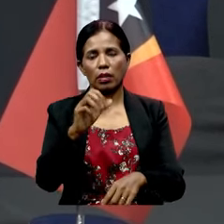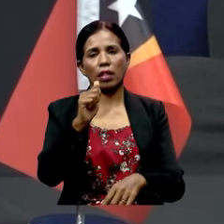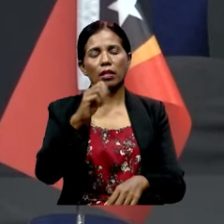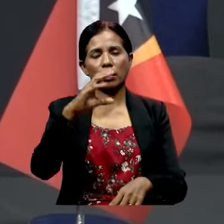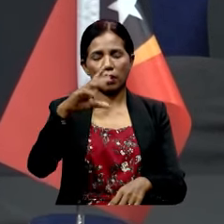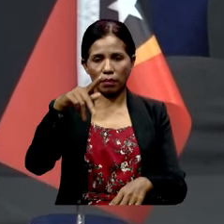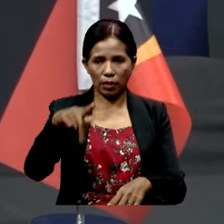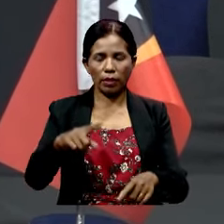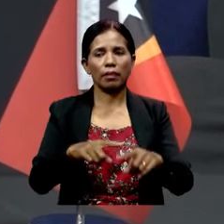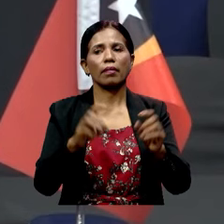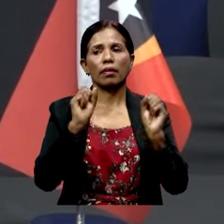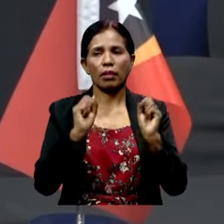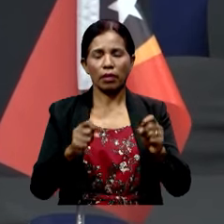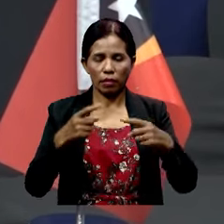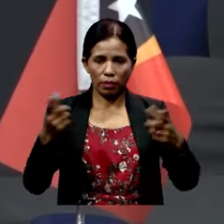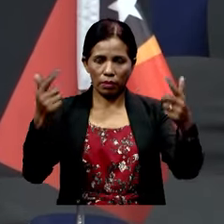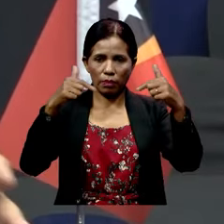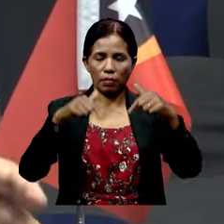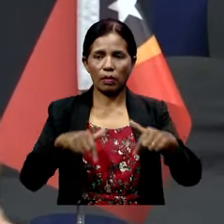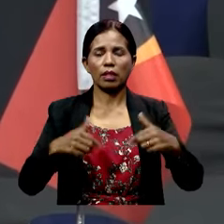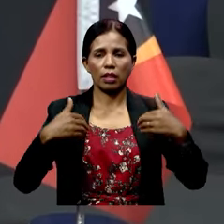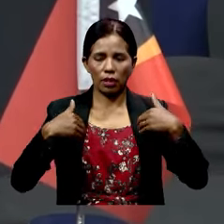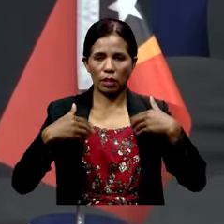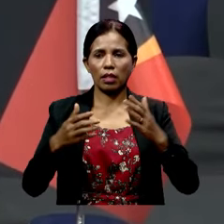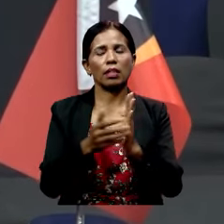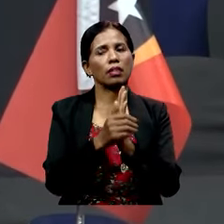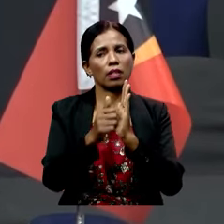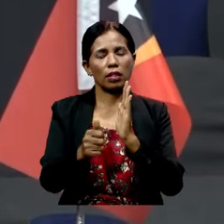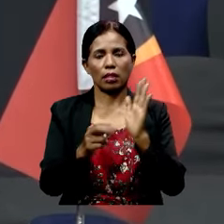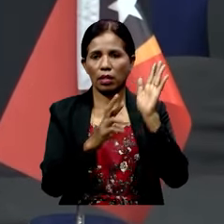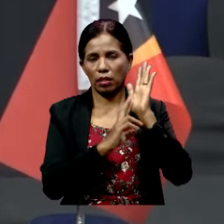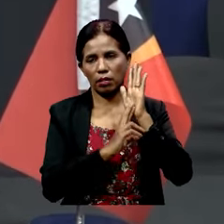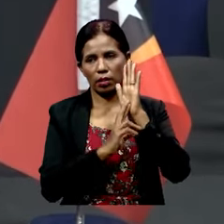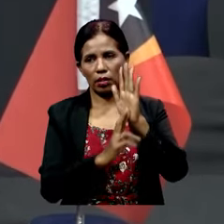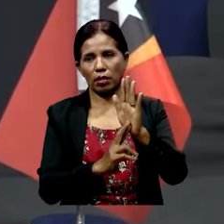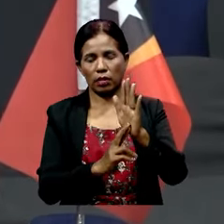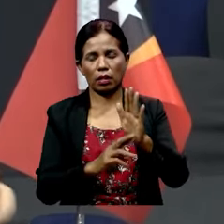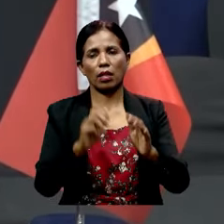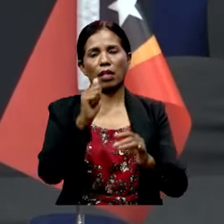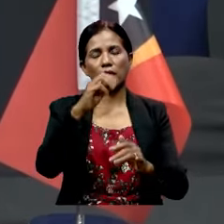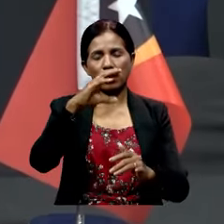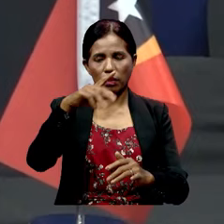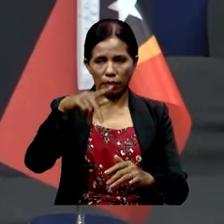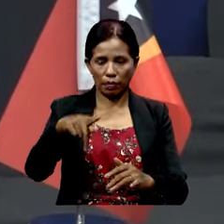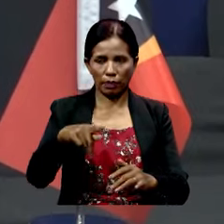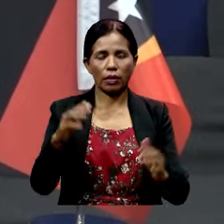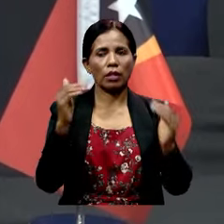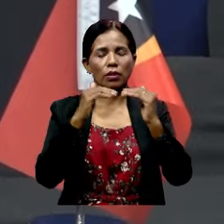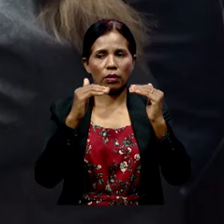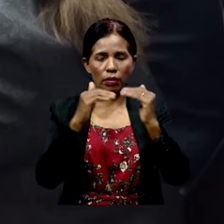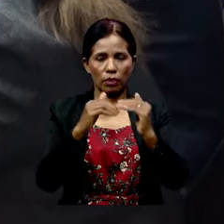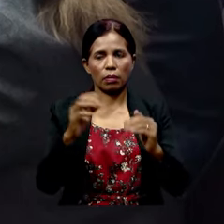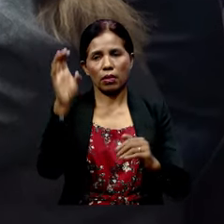também vai, portanto, nessa capacidade, representar a OSCP na reunião com a União